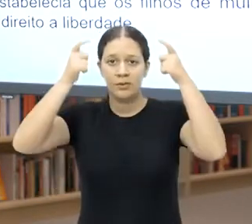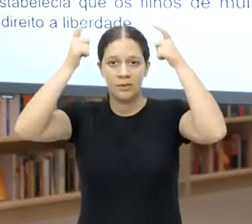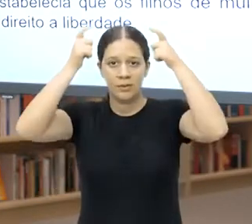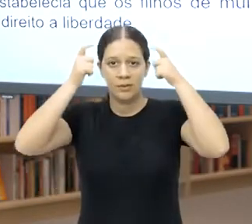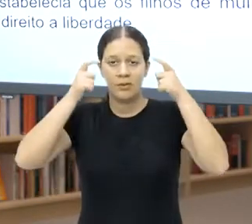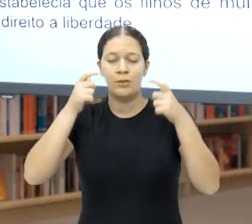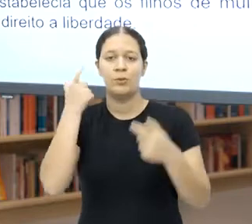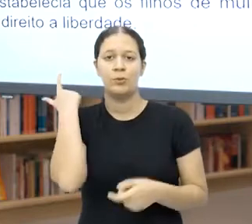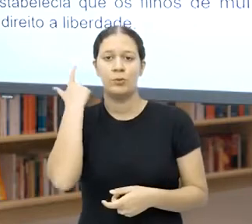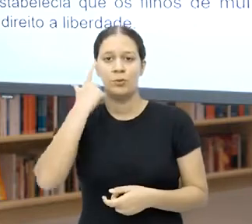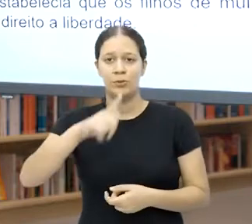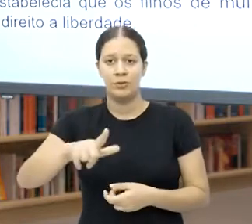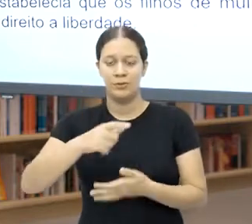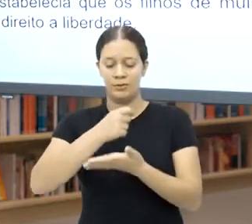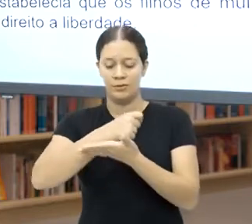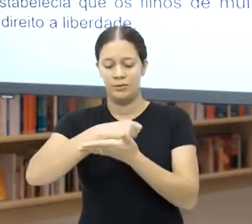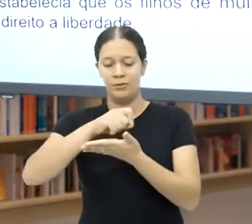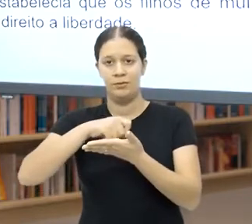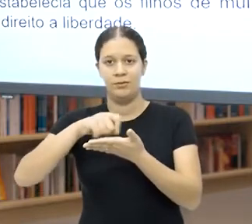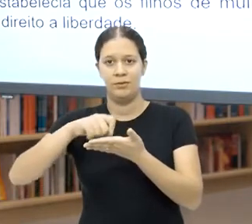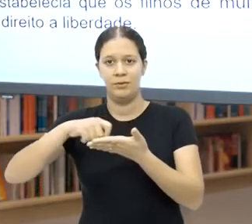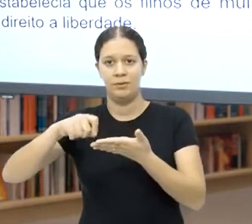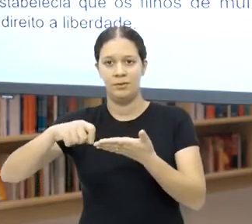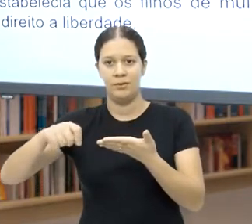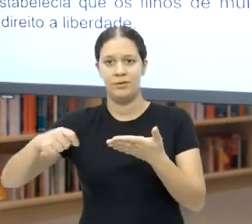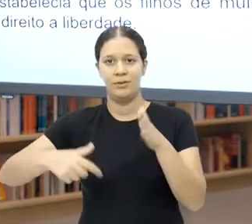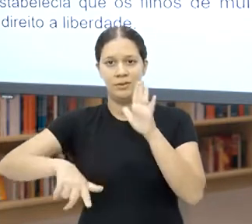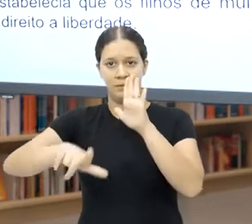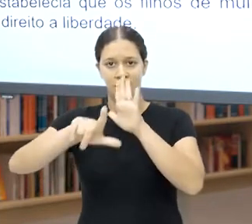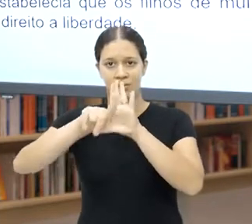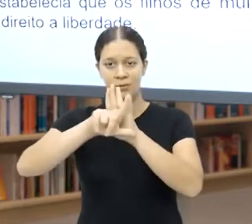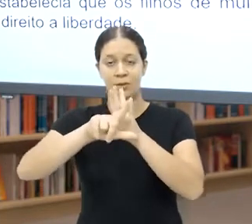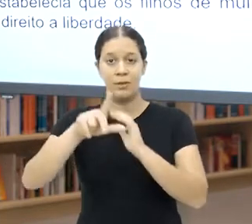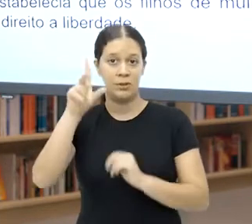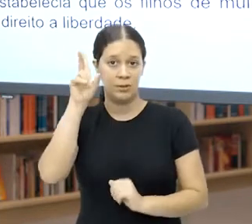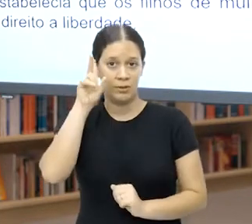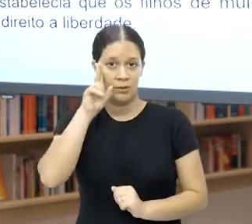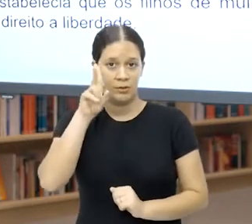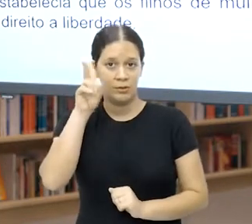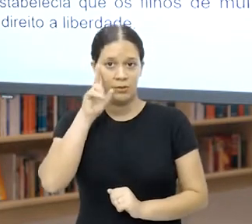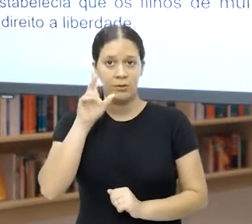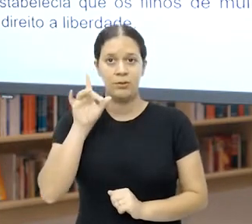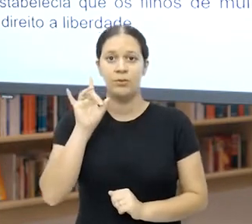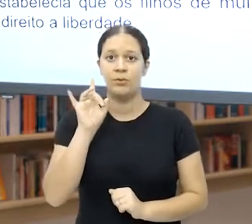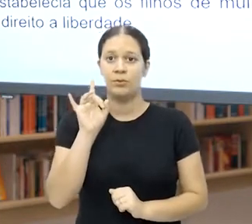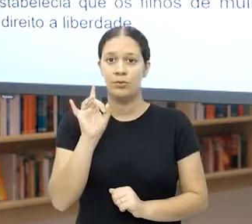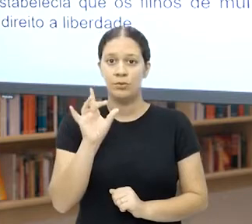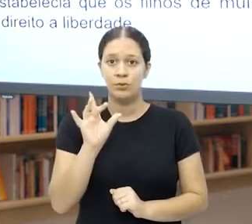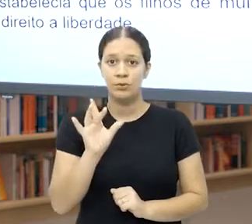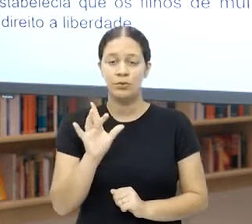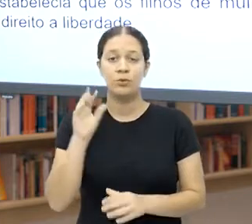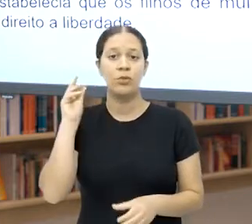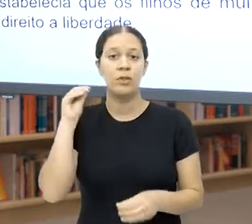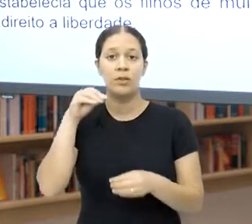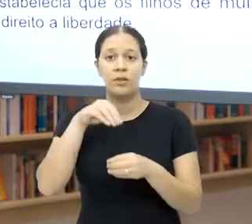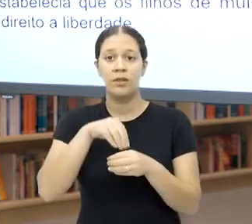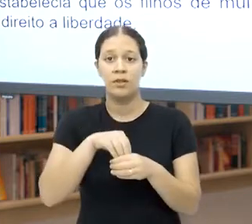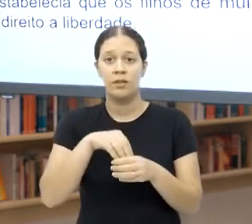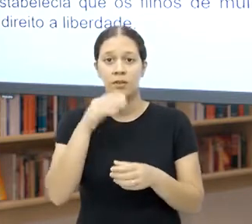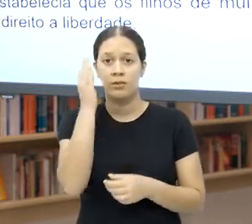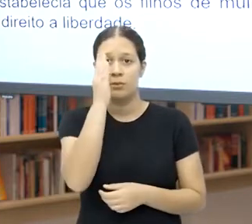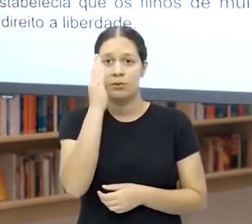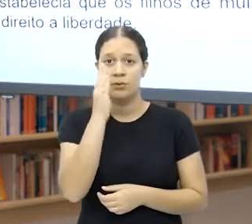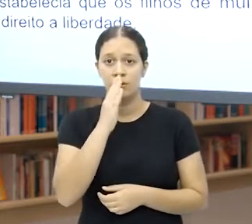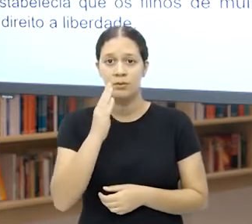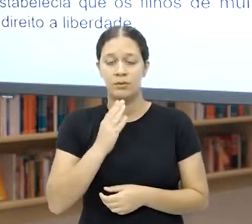certo, assinar e sancionar essa lei. Lembrando que só uma questão interna do Brasil,